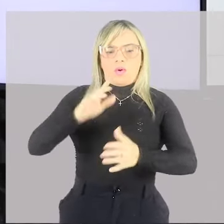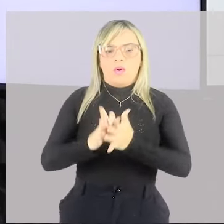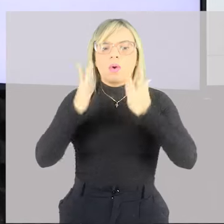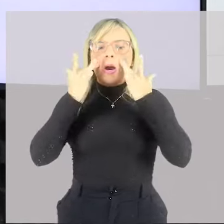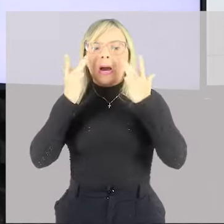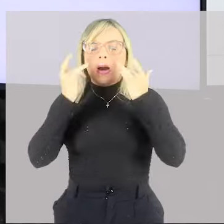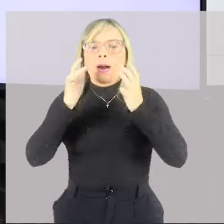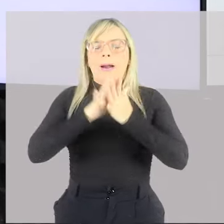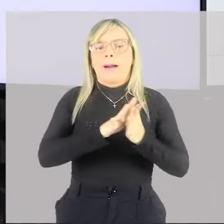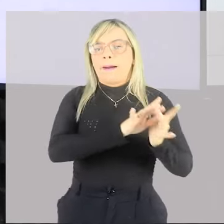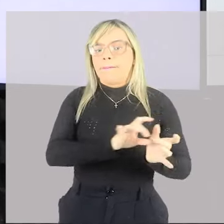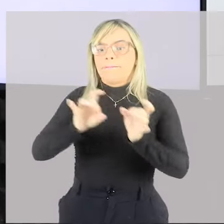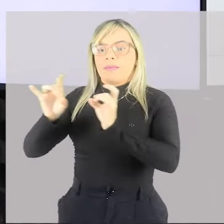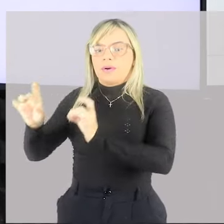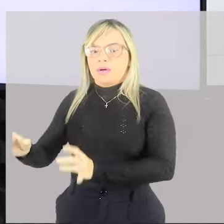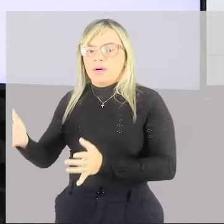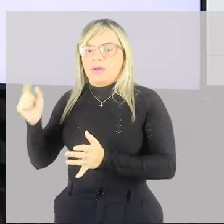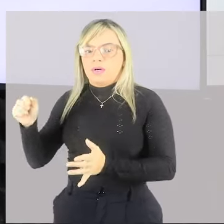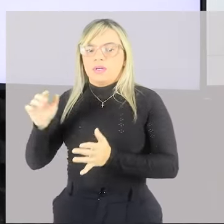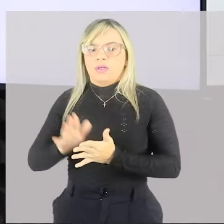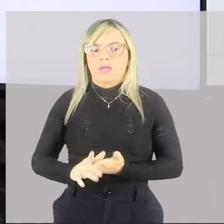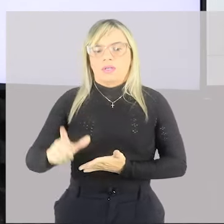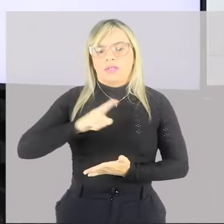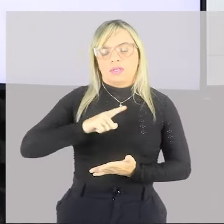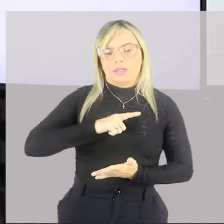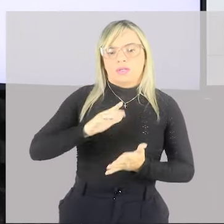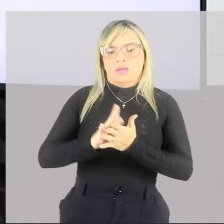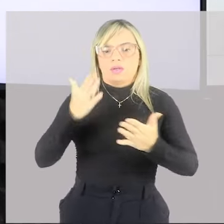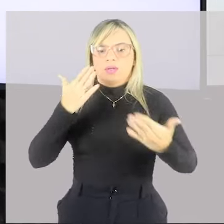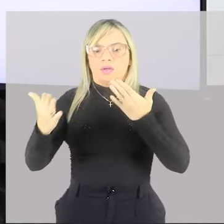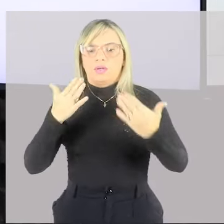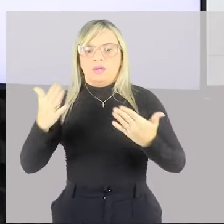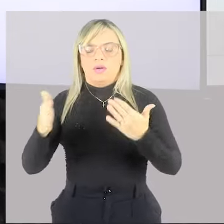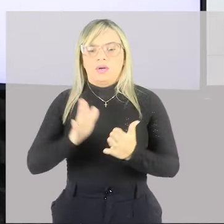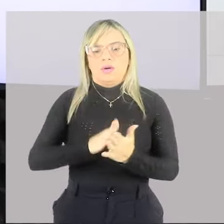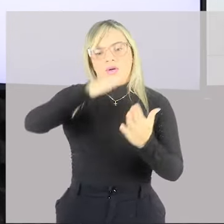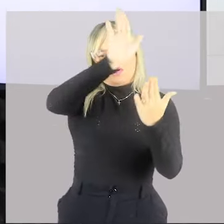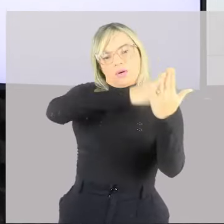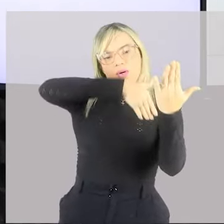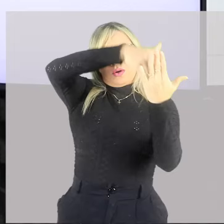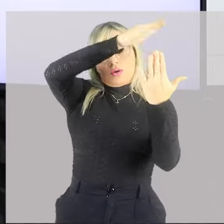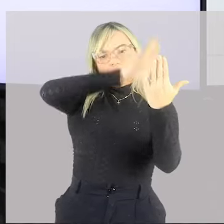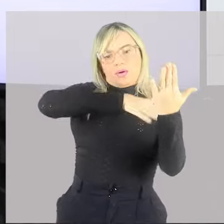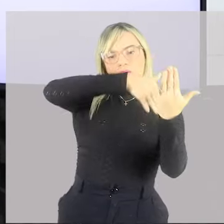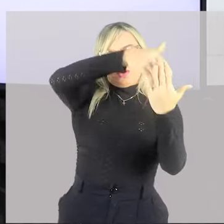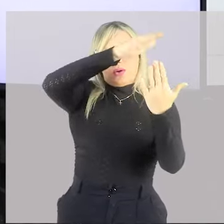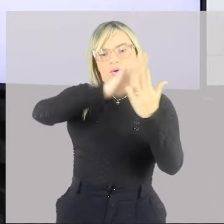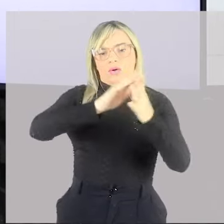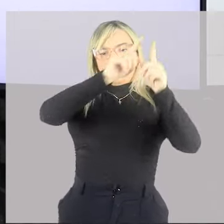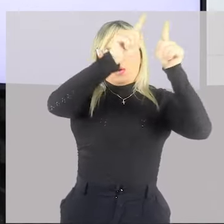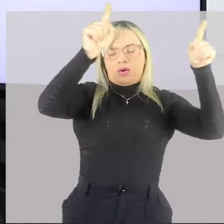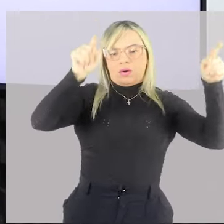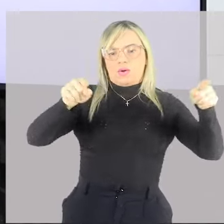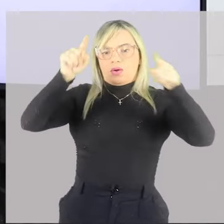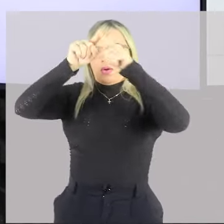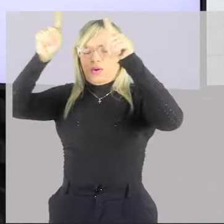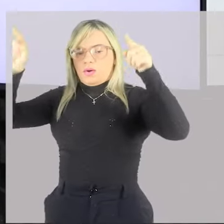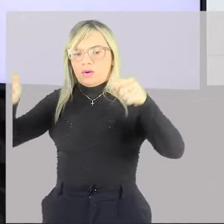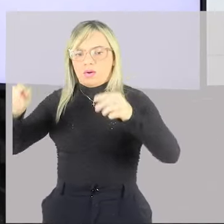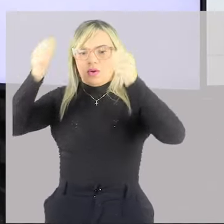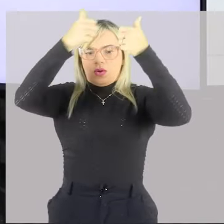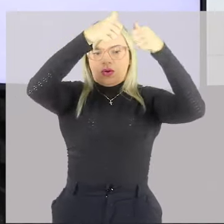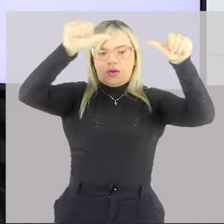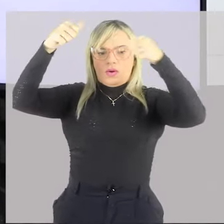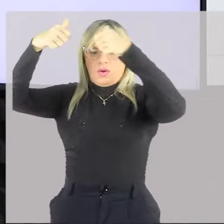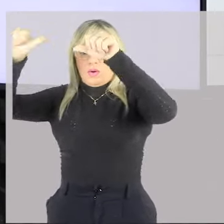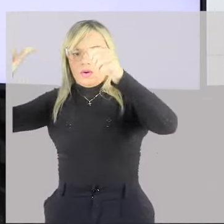Marginal tem sido comparado as pinturas murais de várias épocas e as escritas pré-históricas eu vou só reforçar